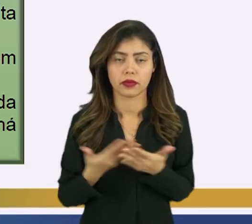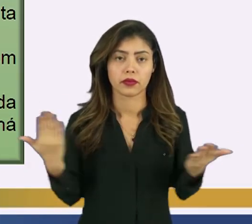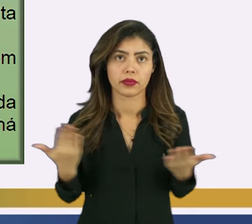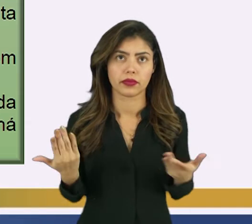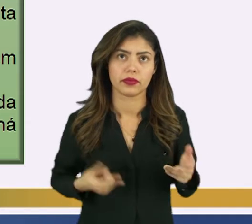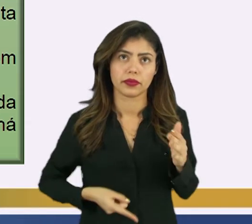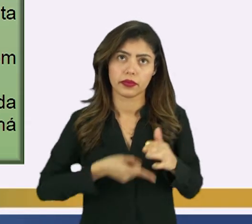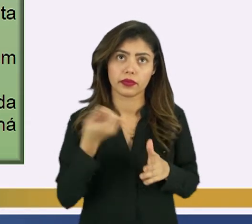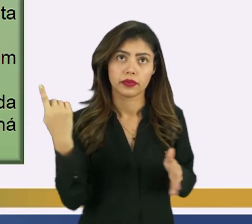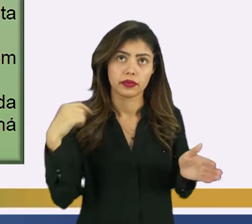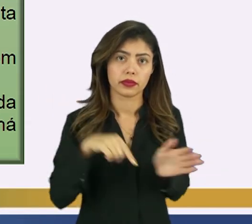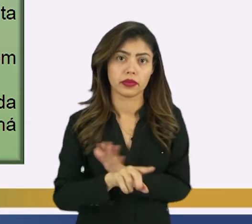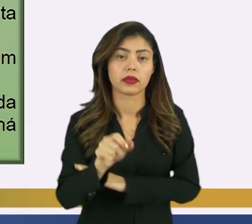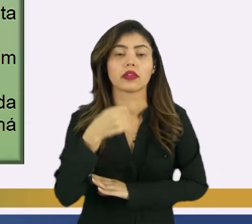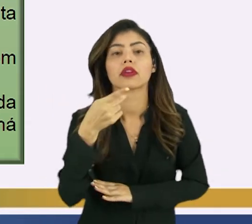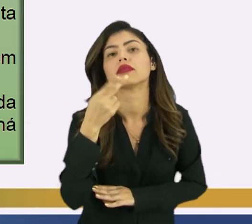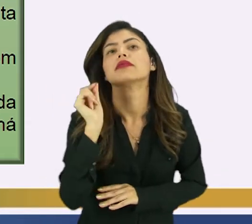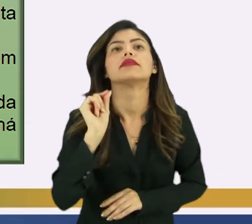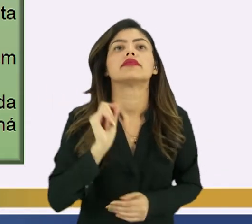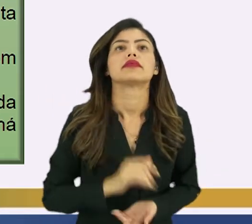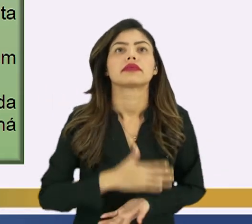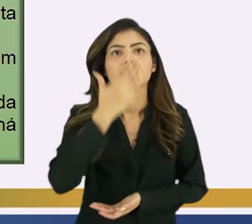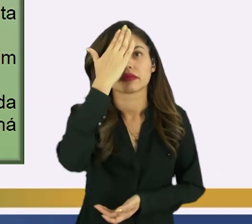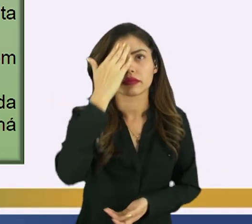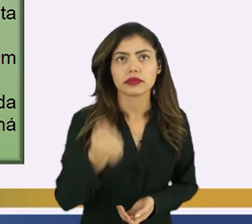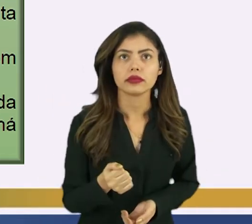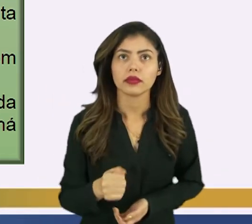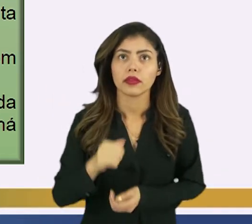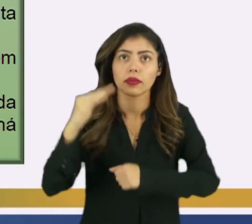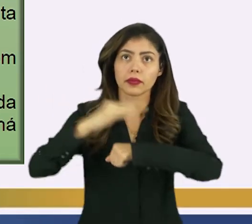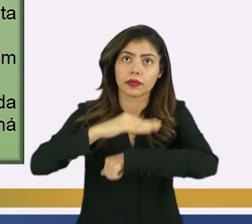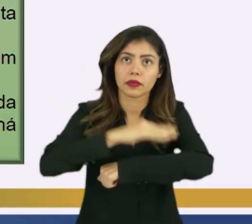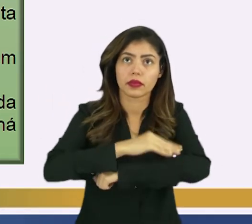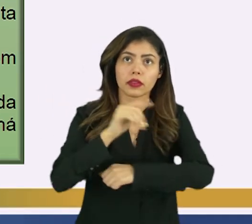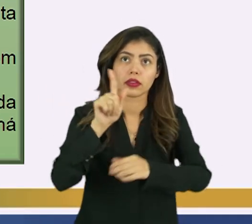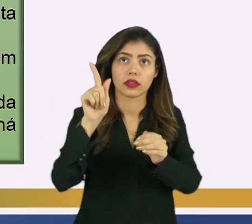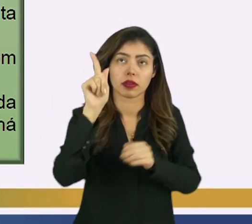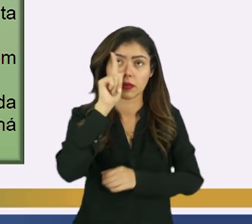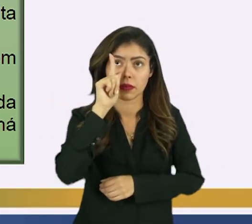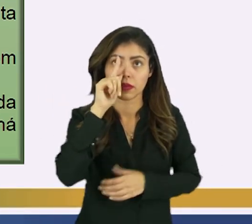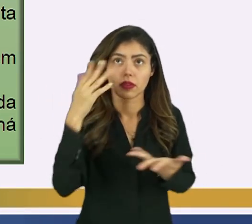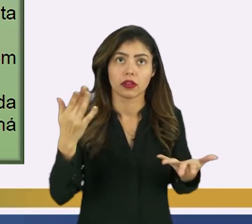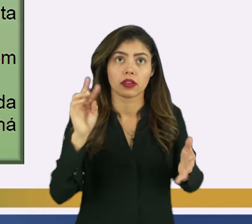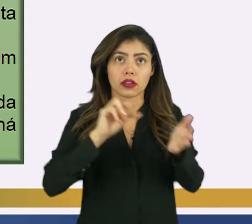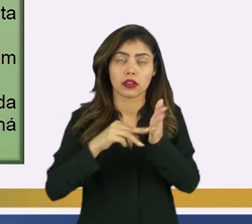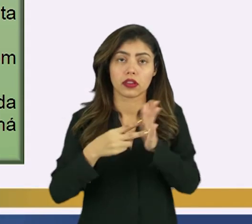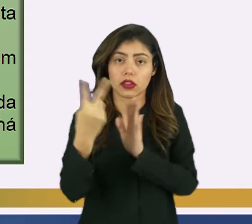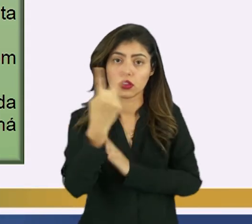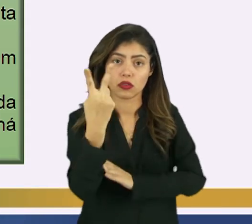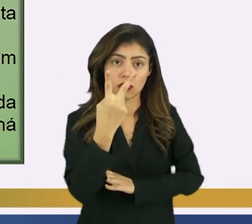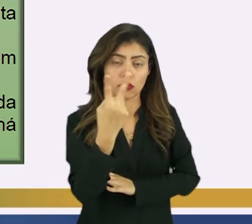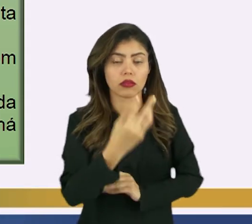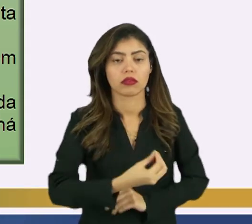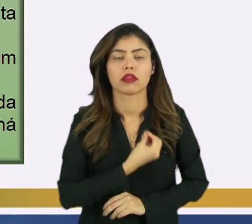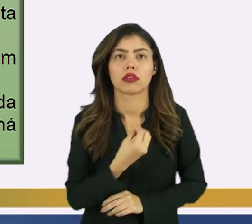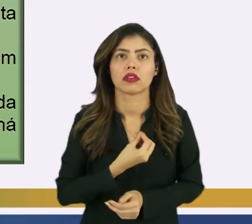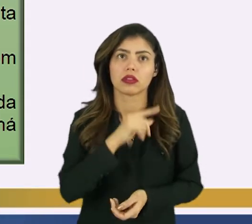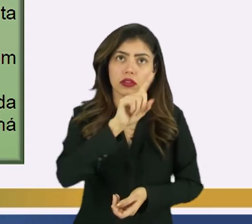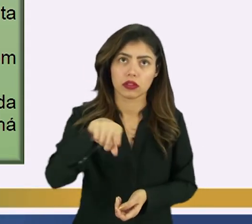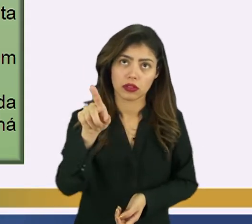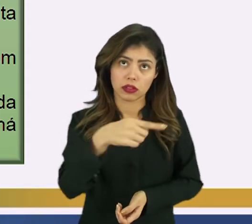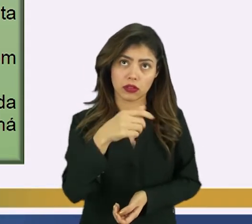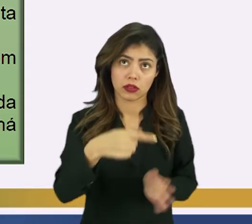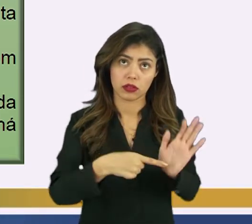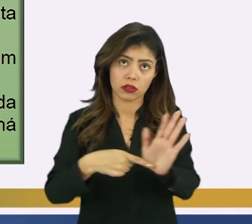hoje. Na nossa primeira questão diz o seguinte: sabemos que o nome anfíbio é derivado do grego e significa duas vidas. Marque